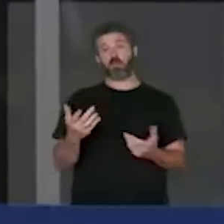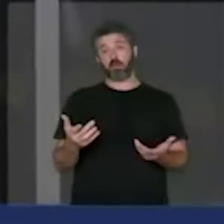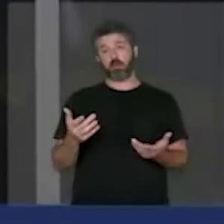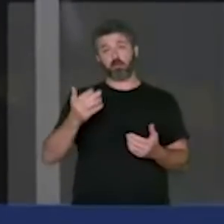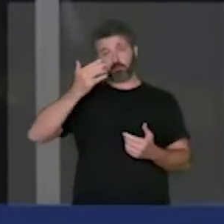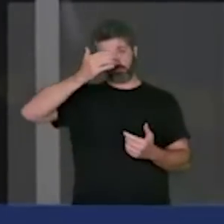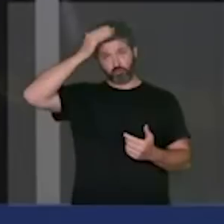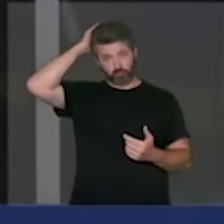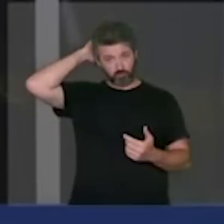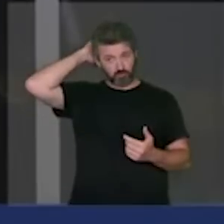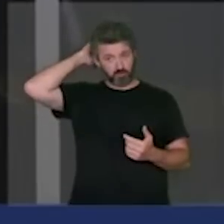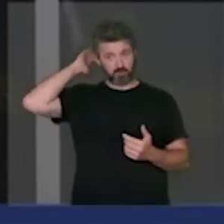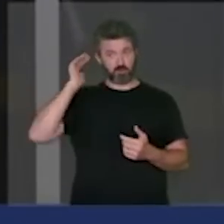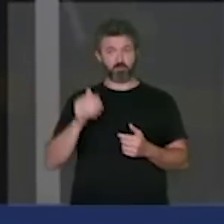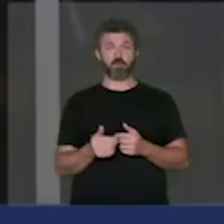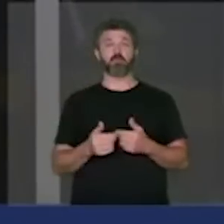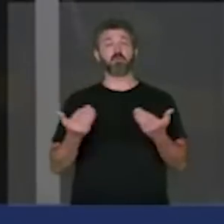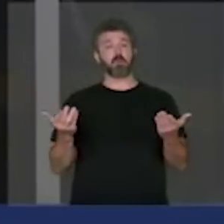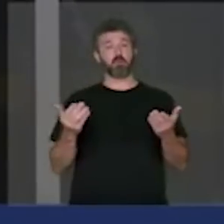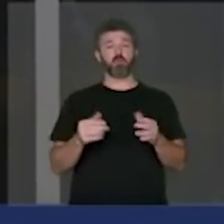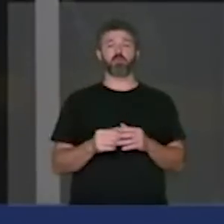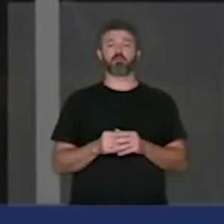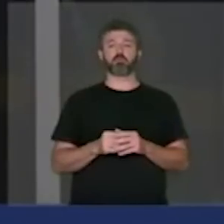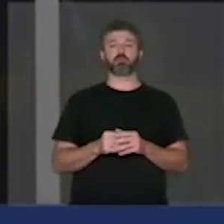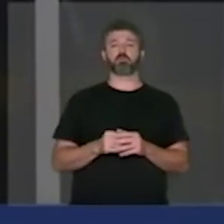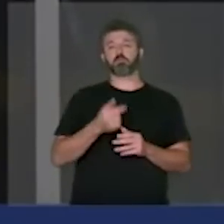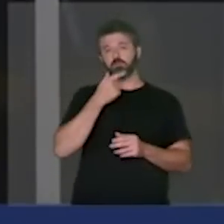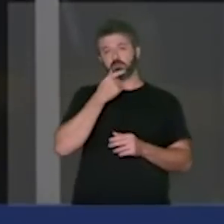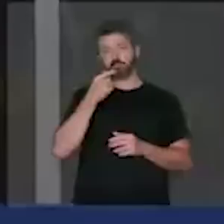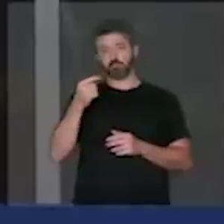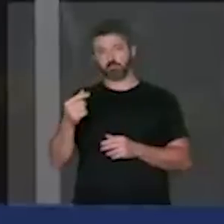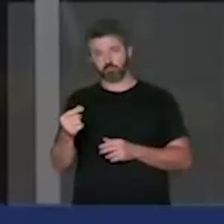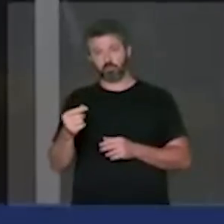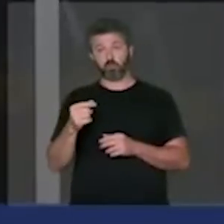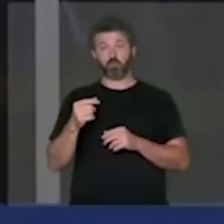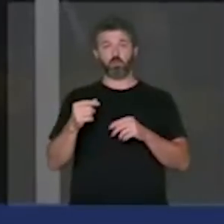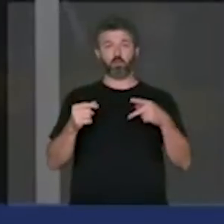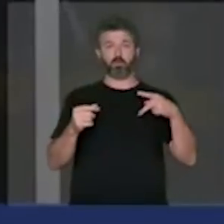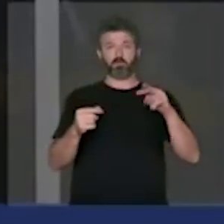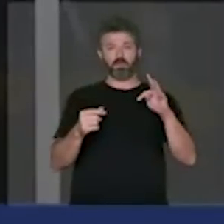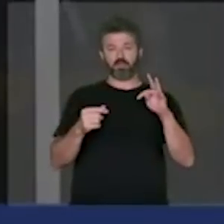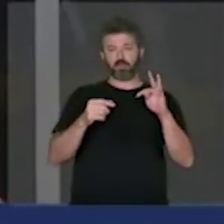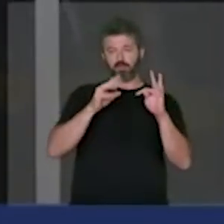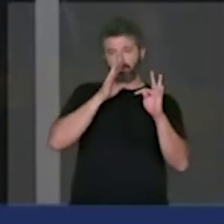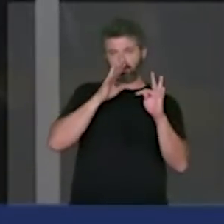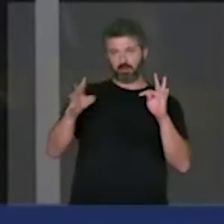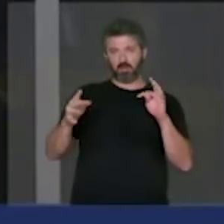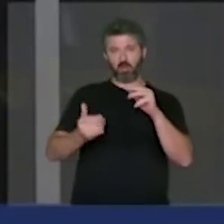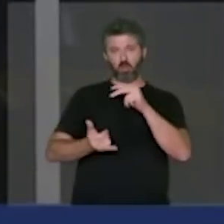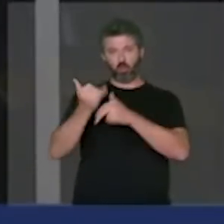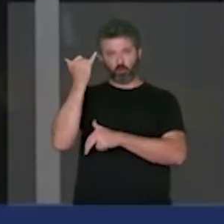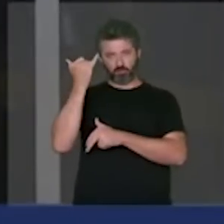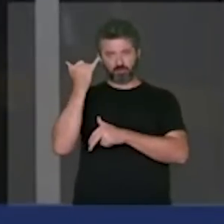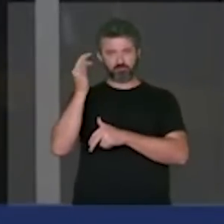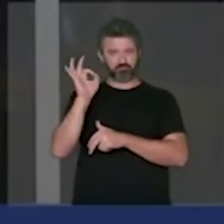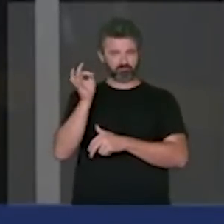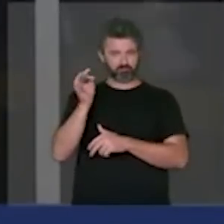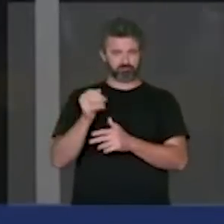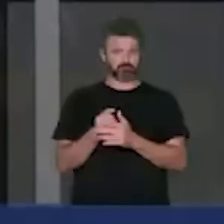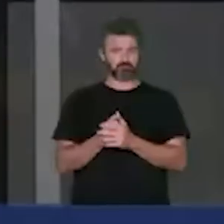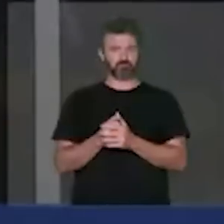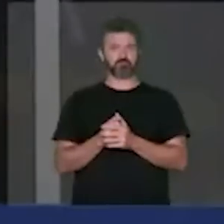Michel Temer, ou seja, aquele que o PT chama de golpista,